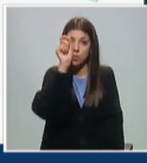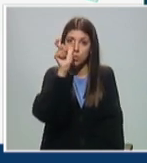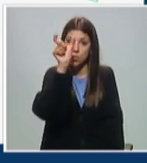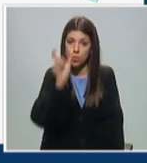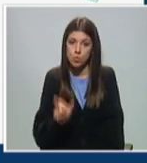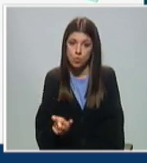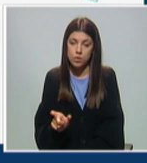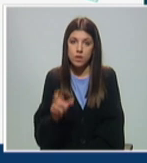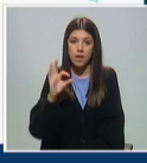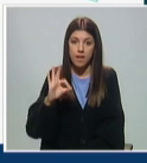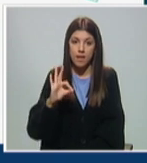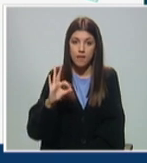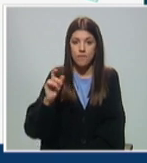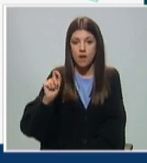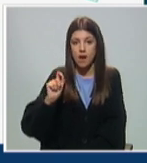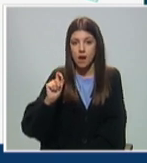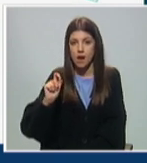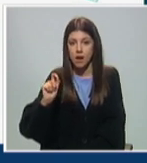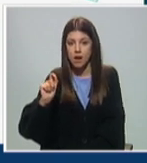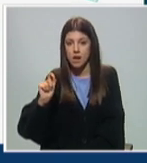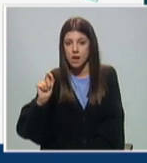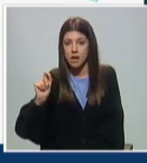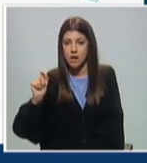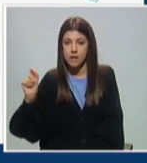coluna F para